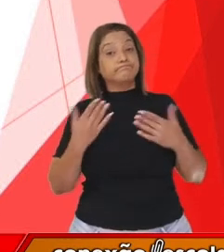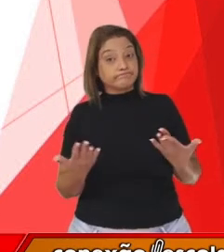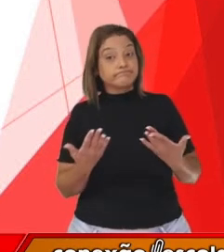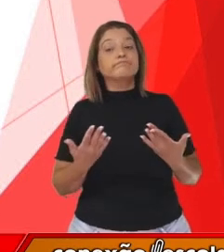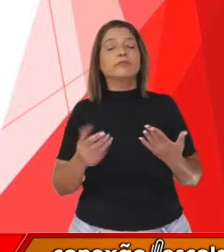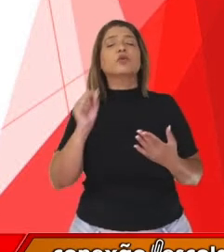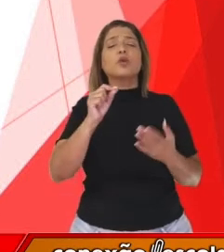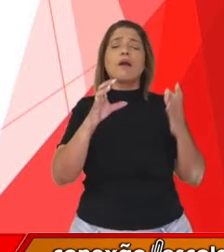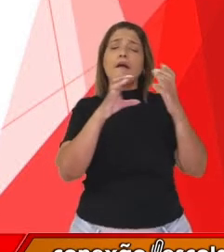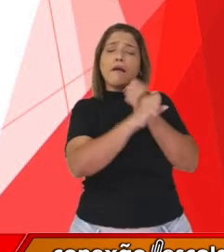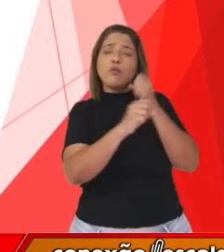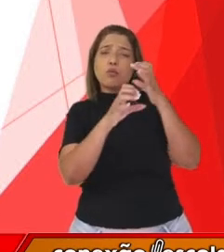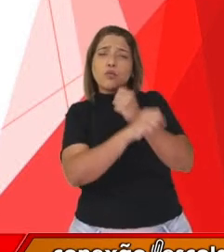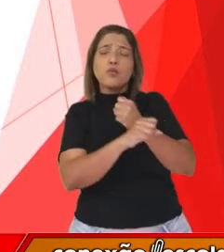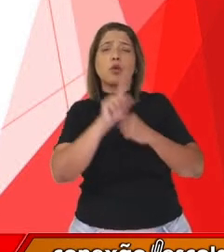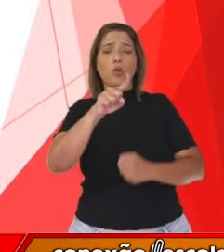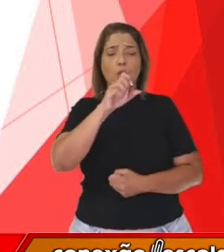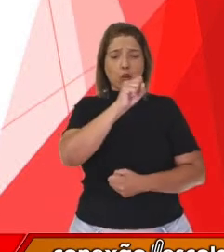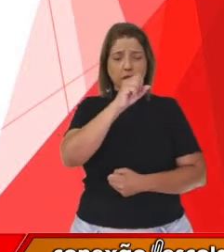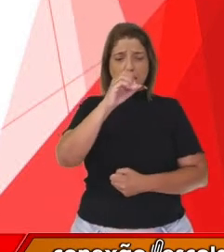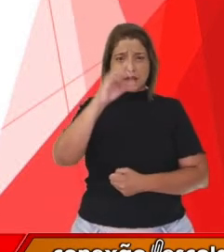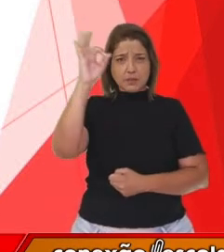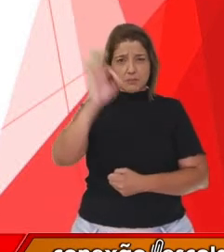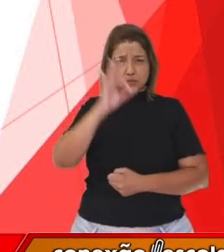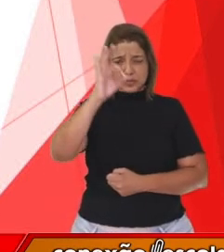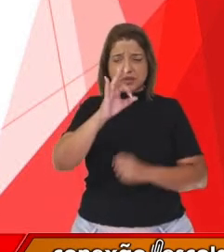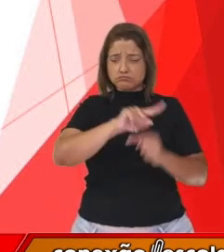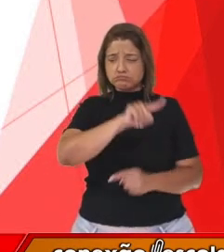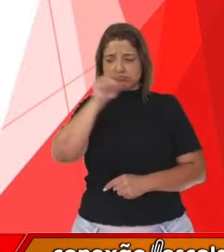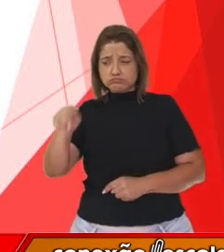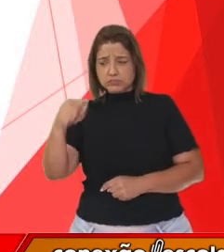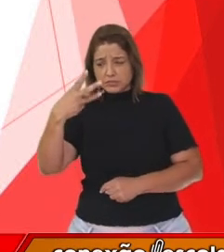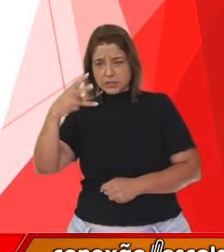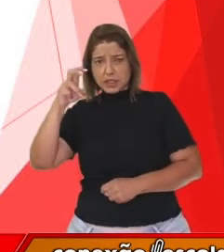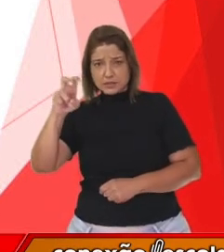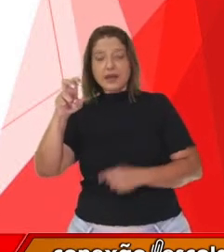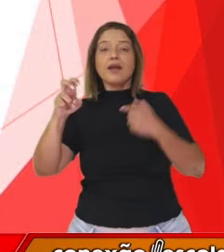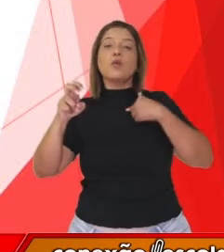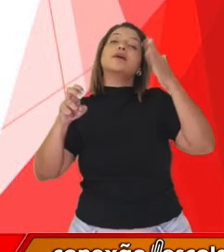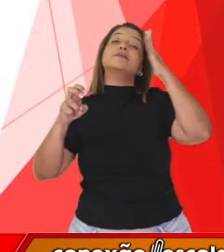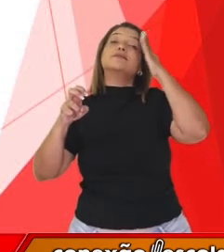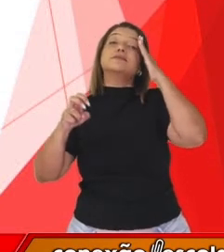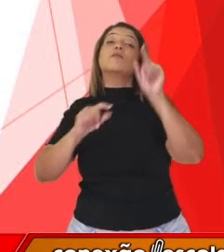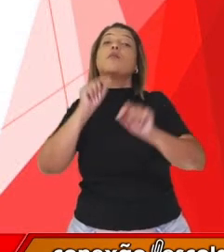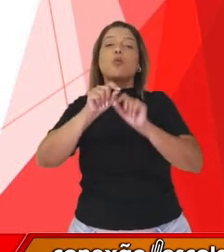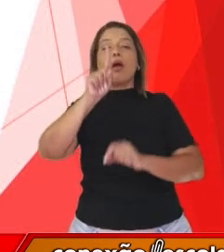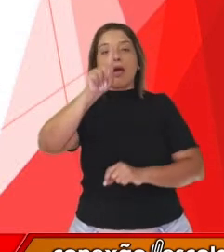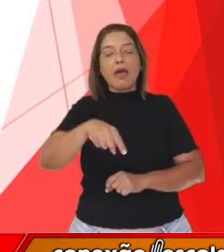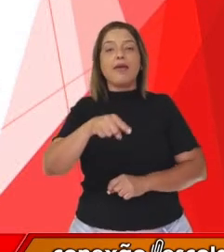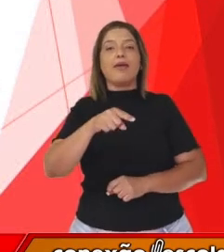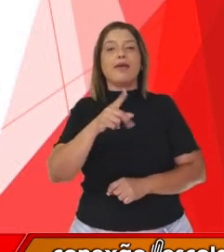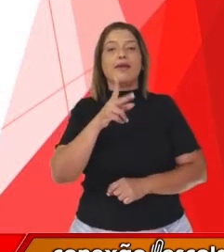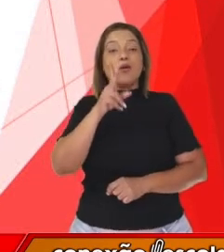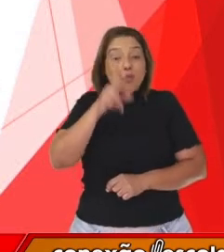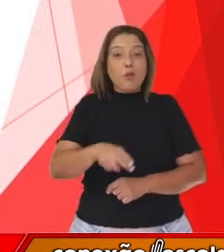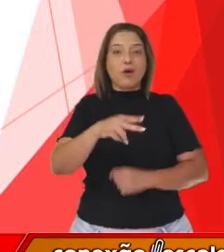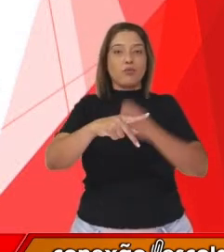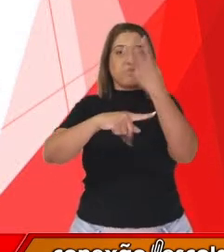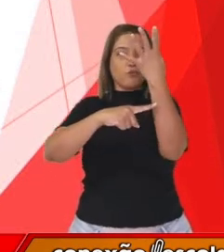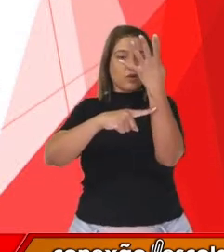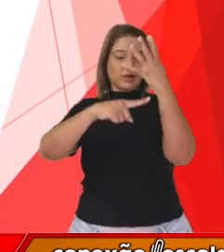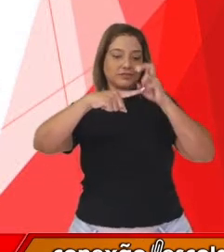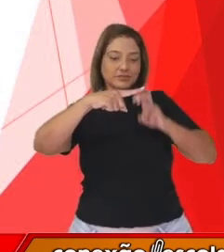Então, calcular 80% de 35 é o mesmo que calcular 4/5 de